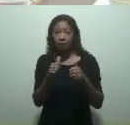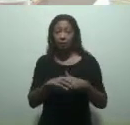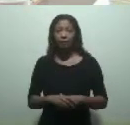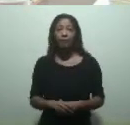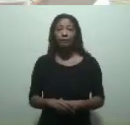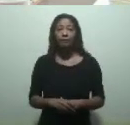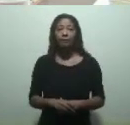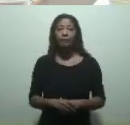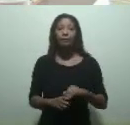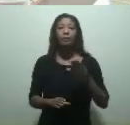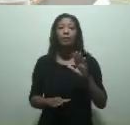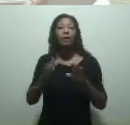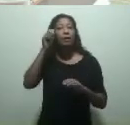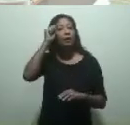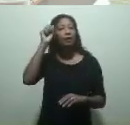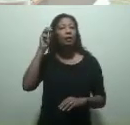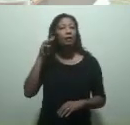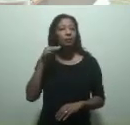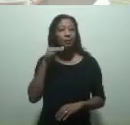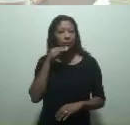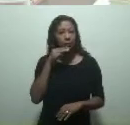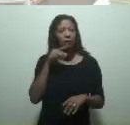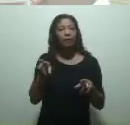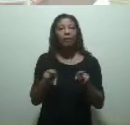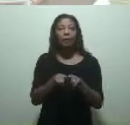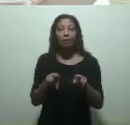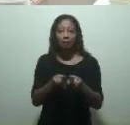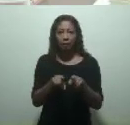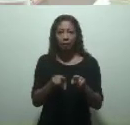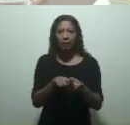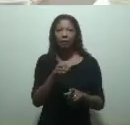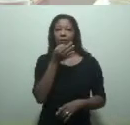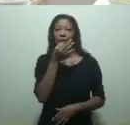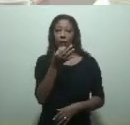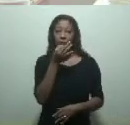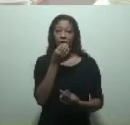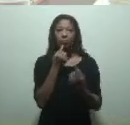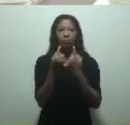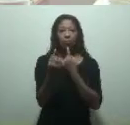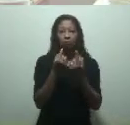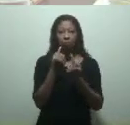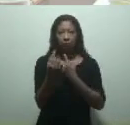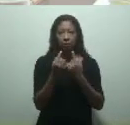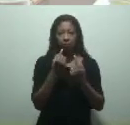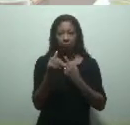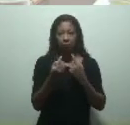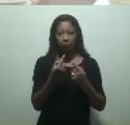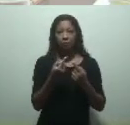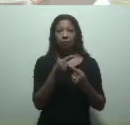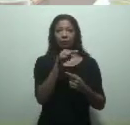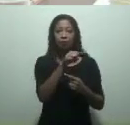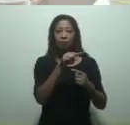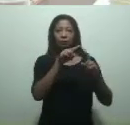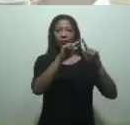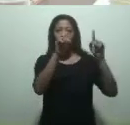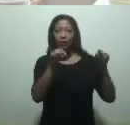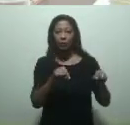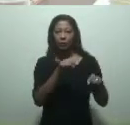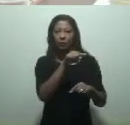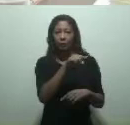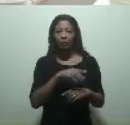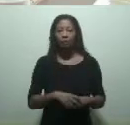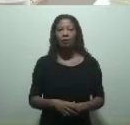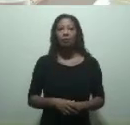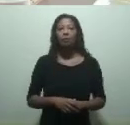Ademais, a vereadora Ana Michelle de Farias Cabral também fez suas considerações acerca do projeto. E, por fim,